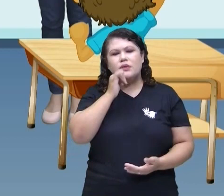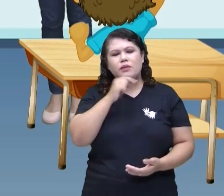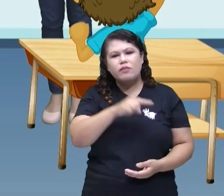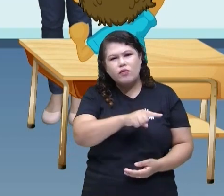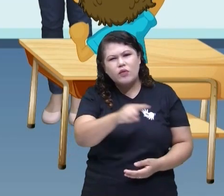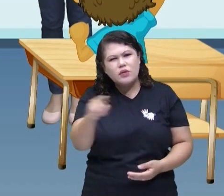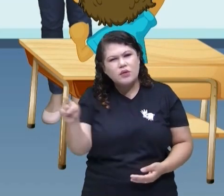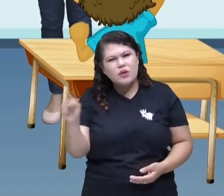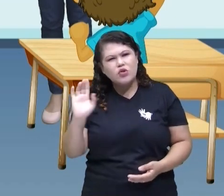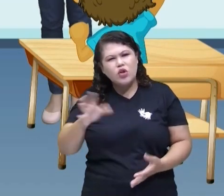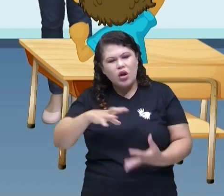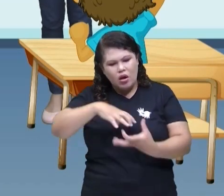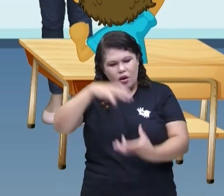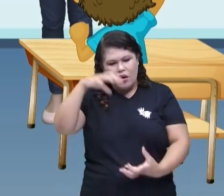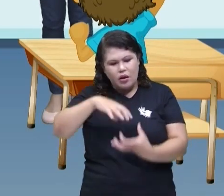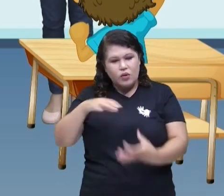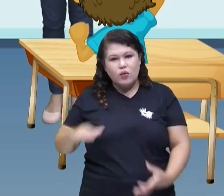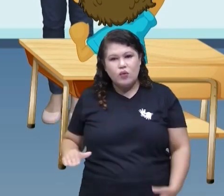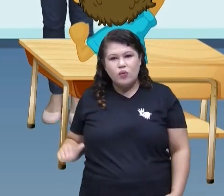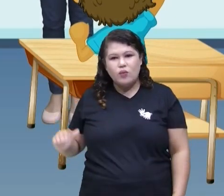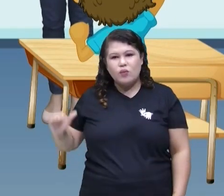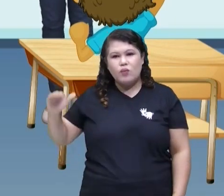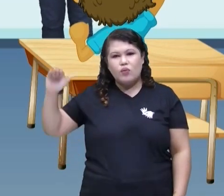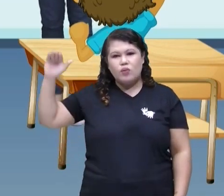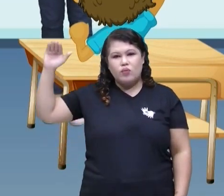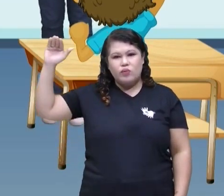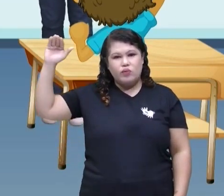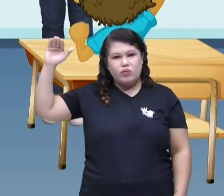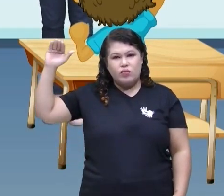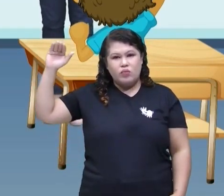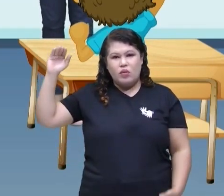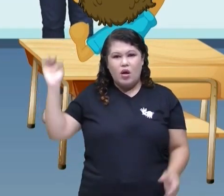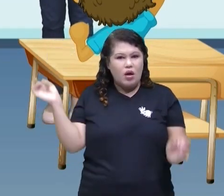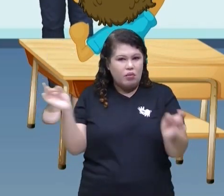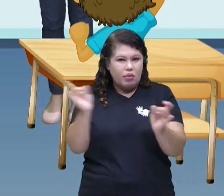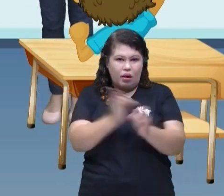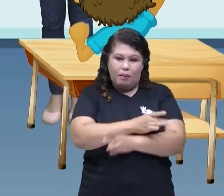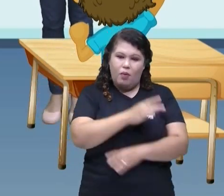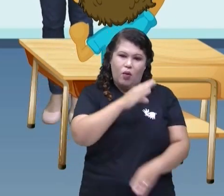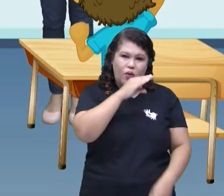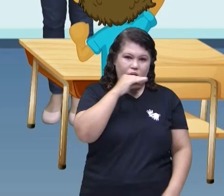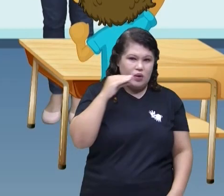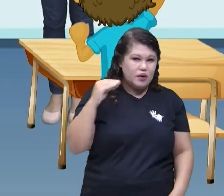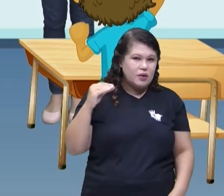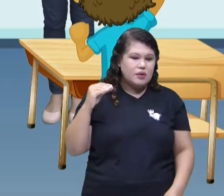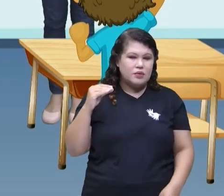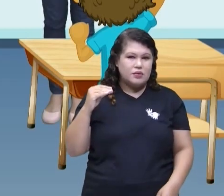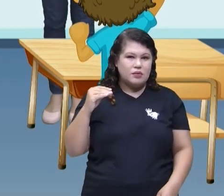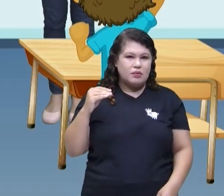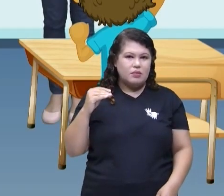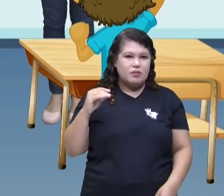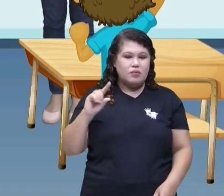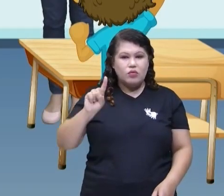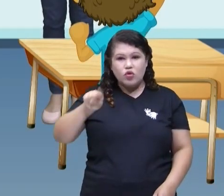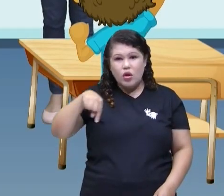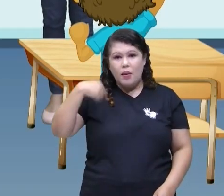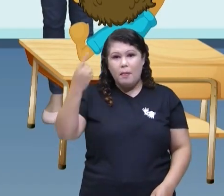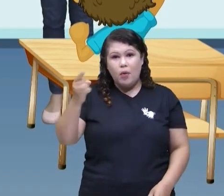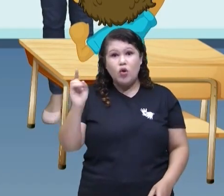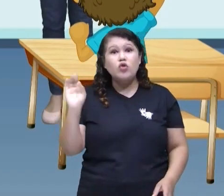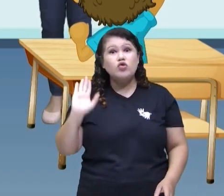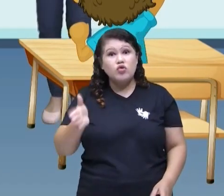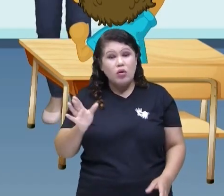adulta, vocês não vão mais ser crianças como antes, entenderam? Depois vocês vão ser